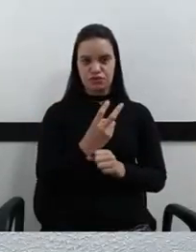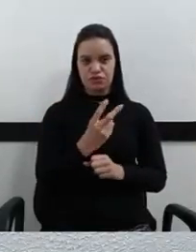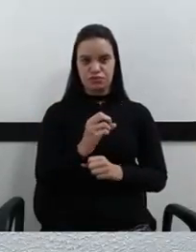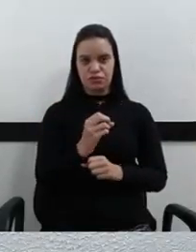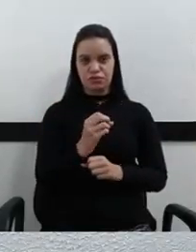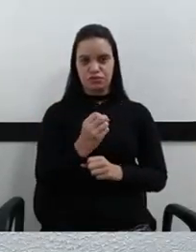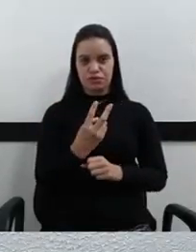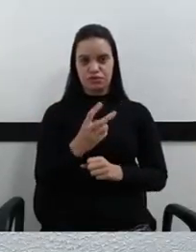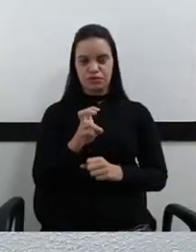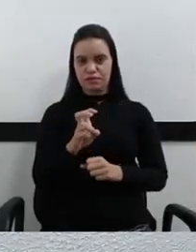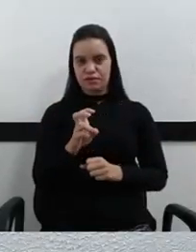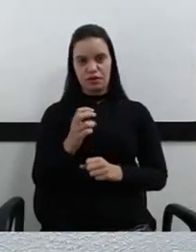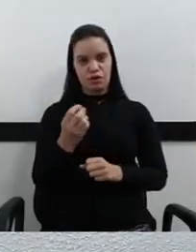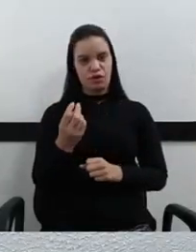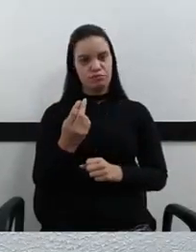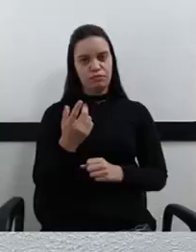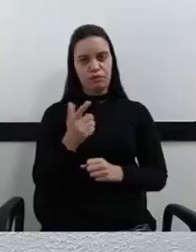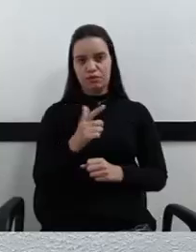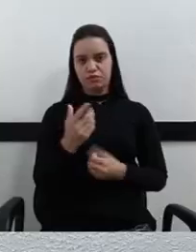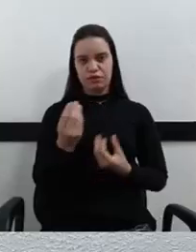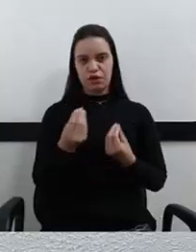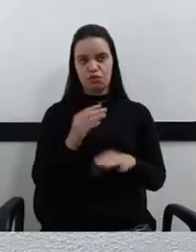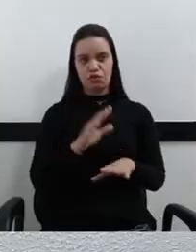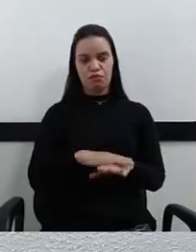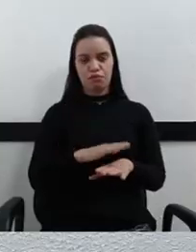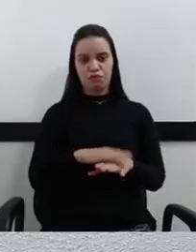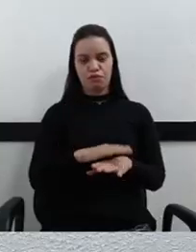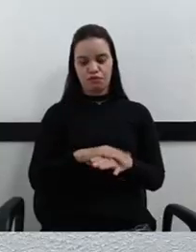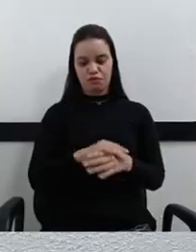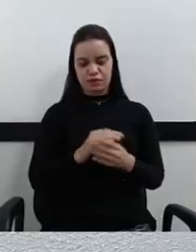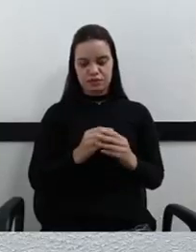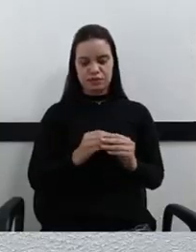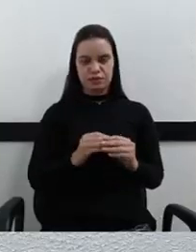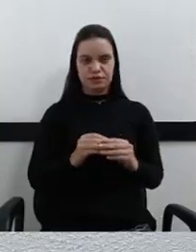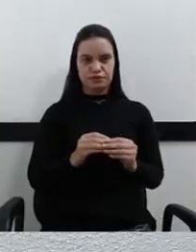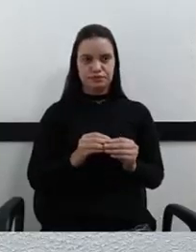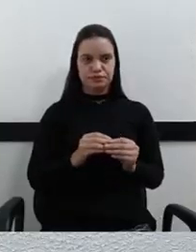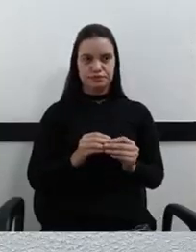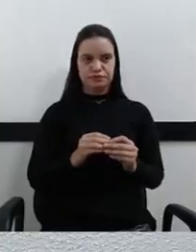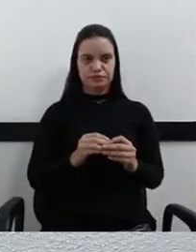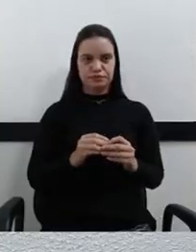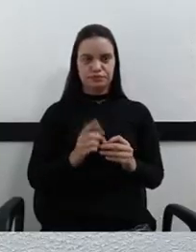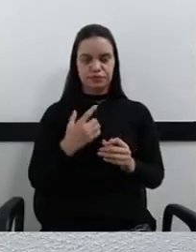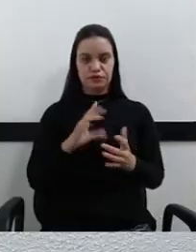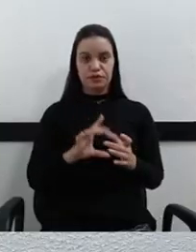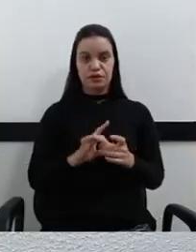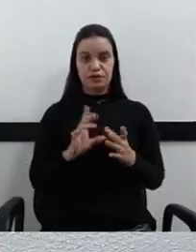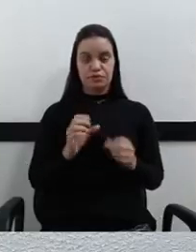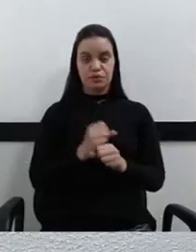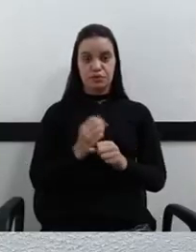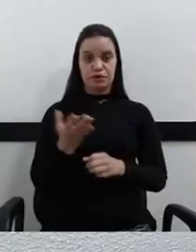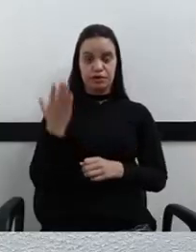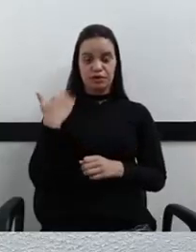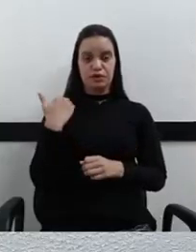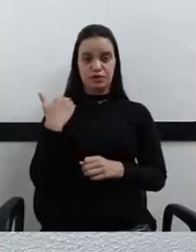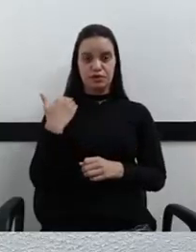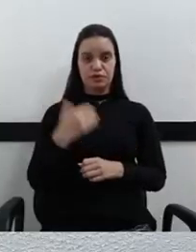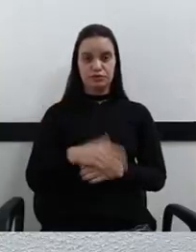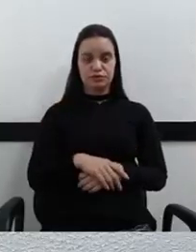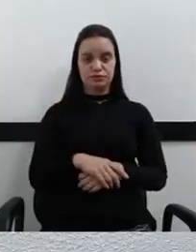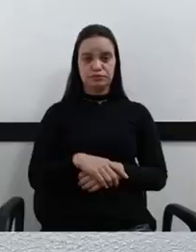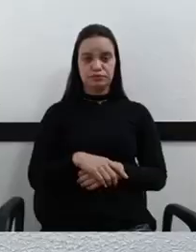a gente não tem como fazer indeferimento hoje. Até a gente liberou o ano passado o pagamento de